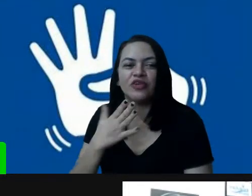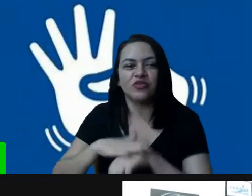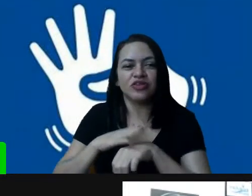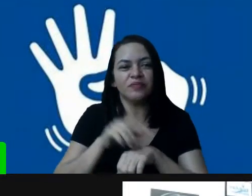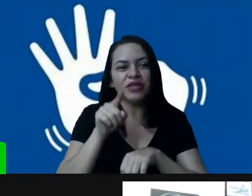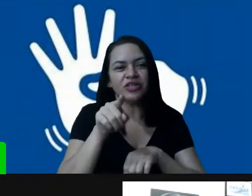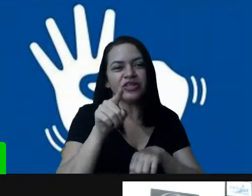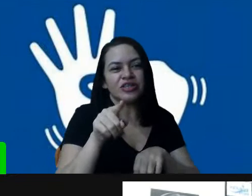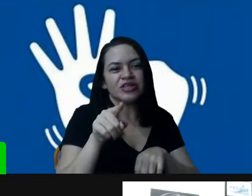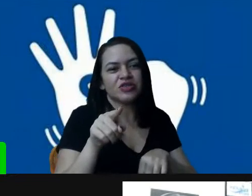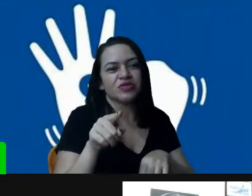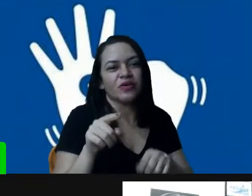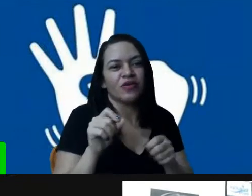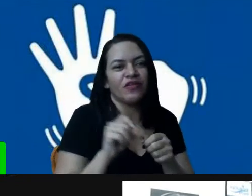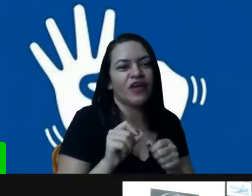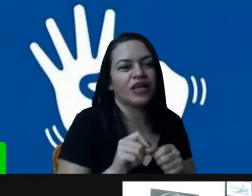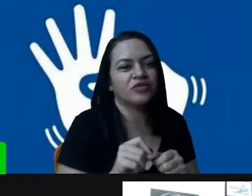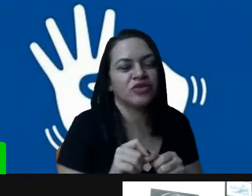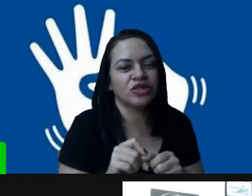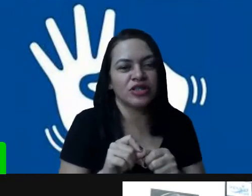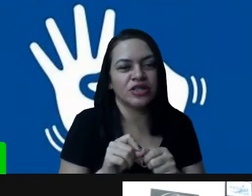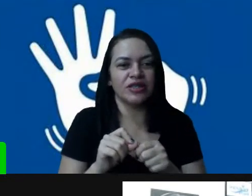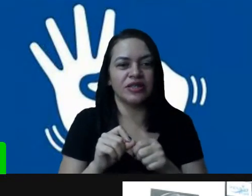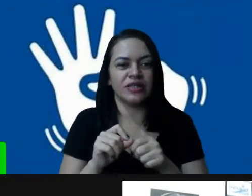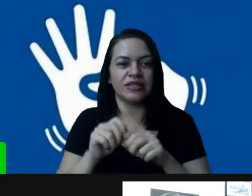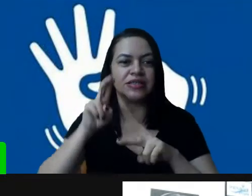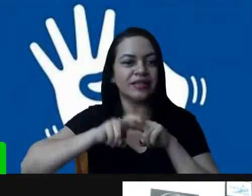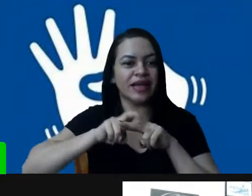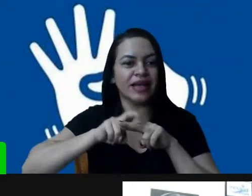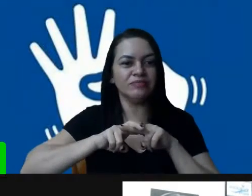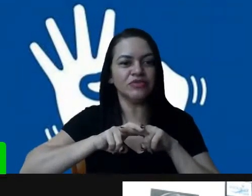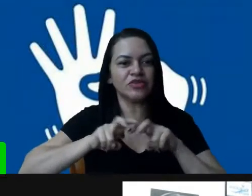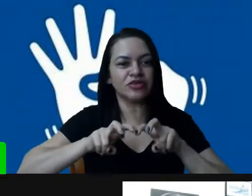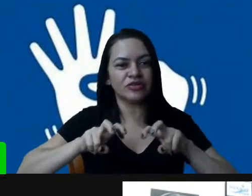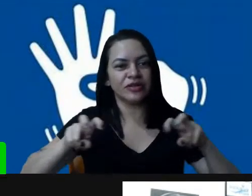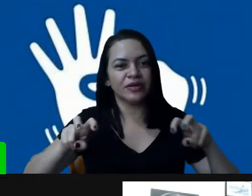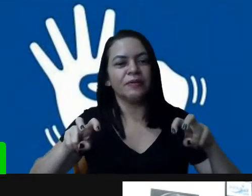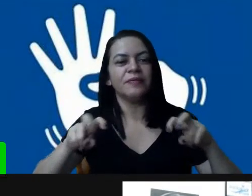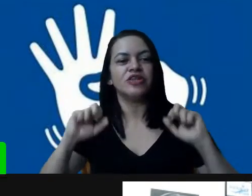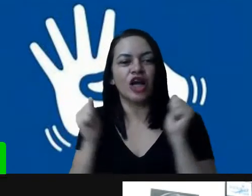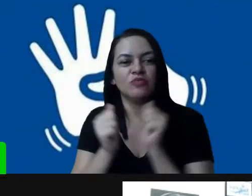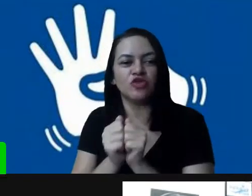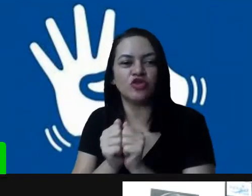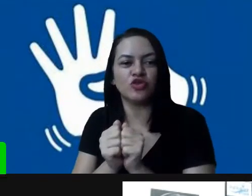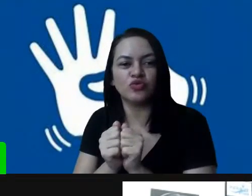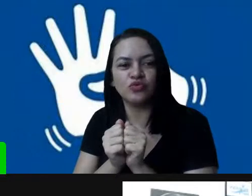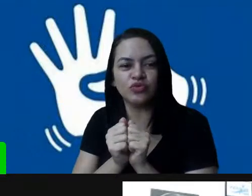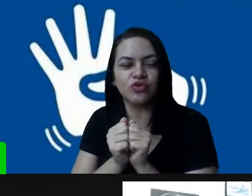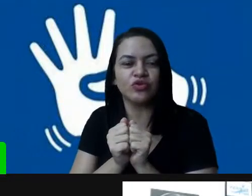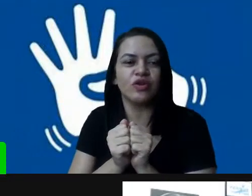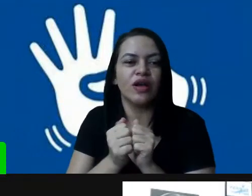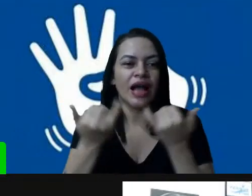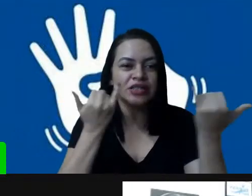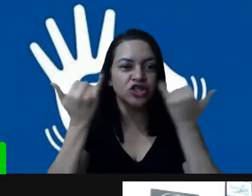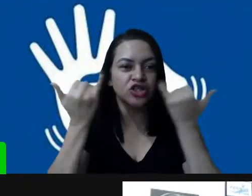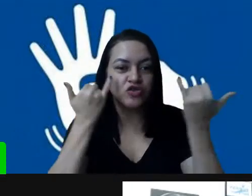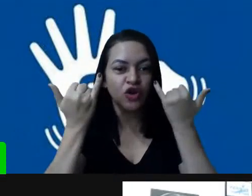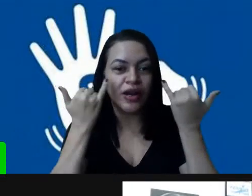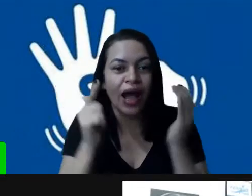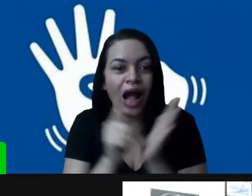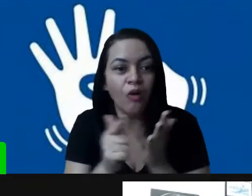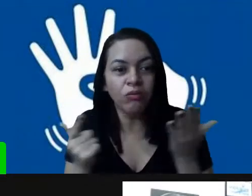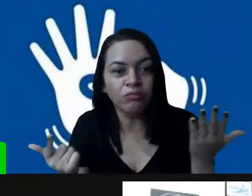Bom, foi justamente isso, o fato de sentarmos, estarmos juntos,